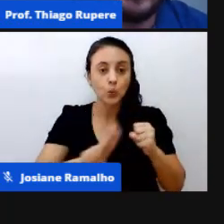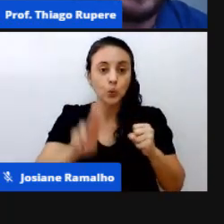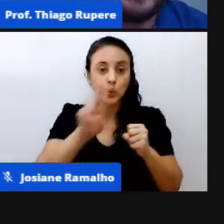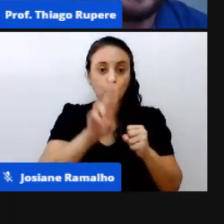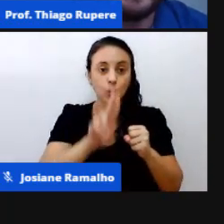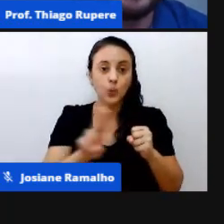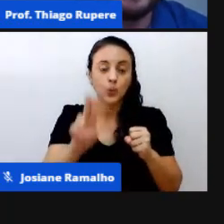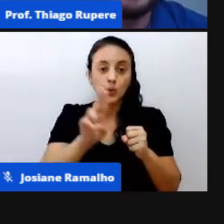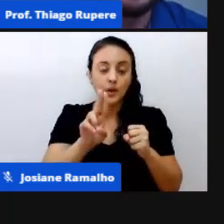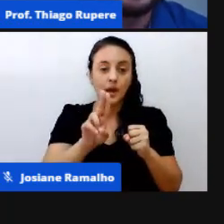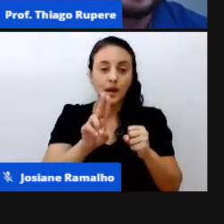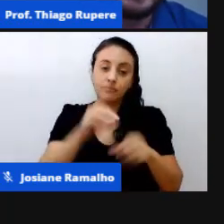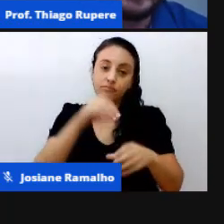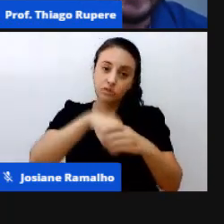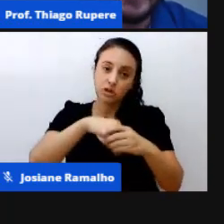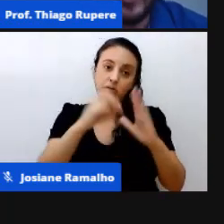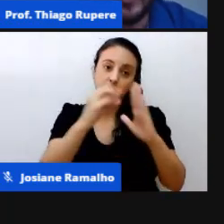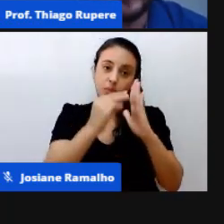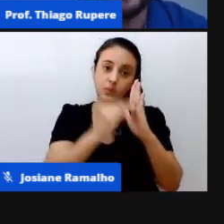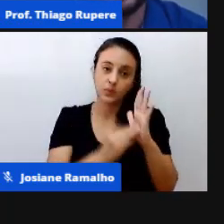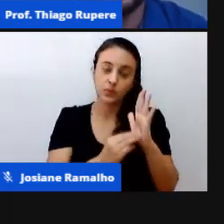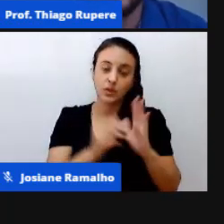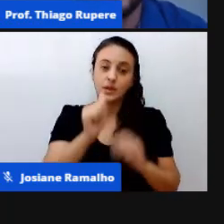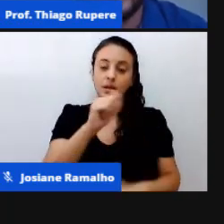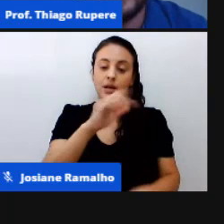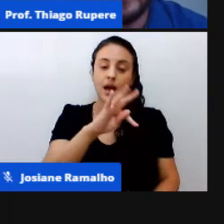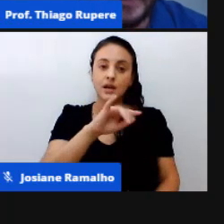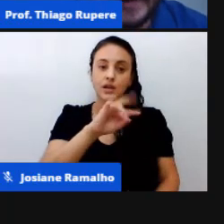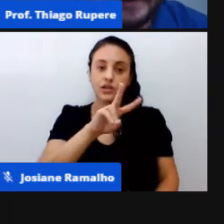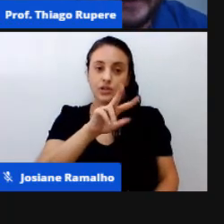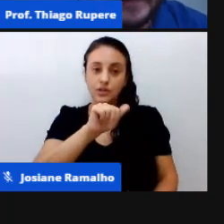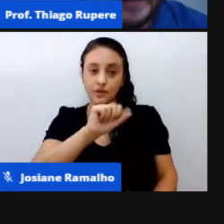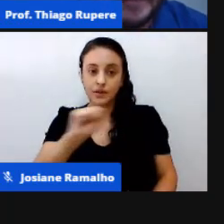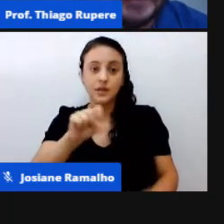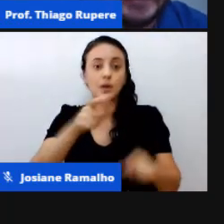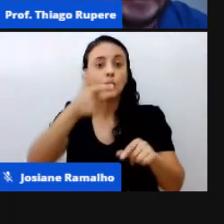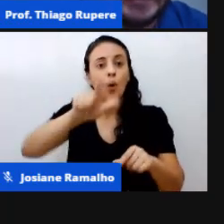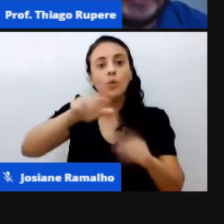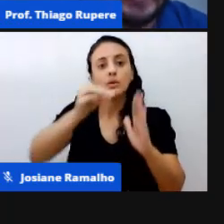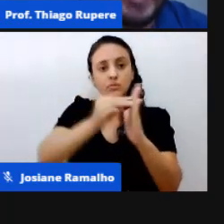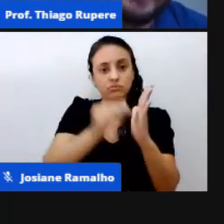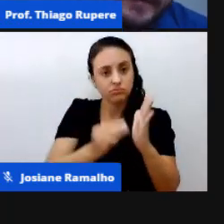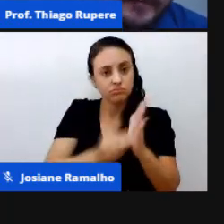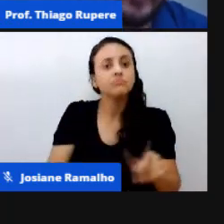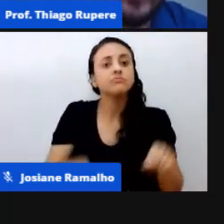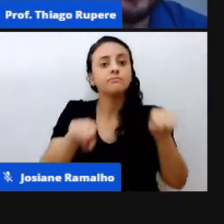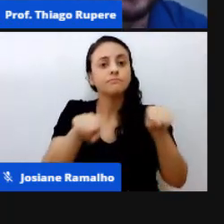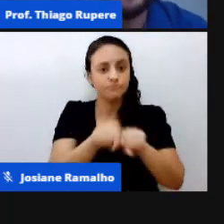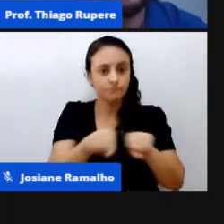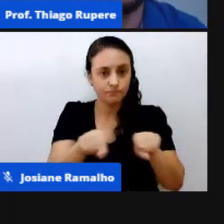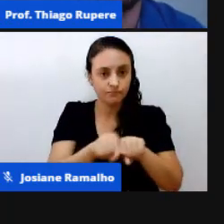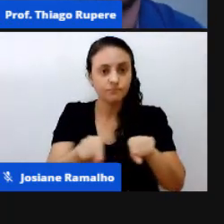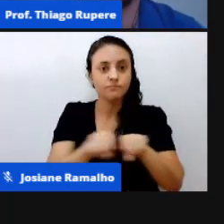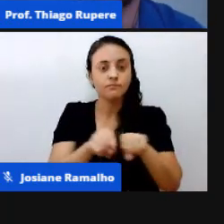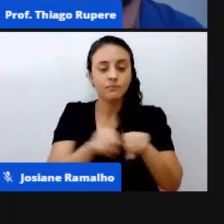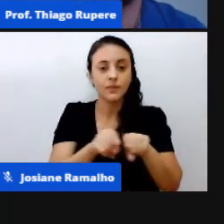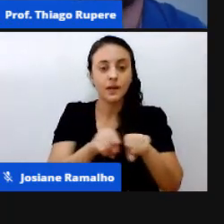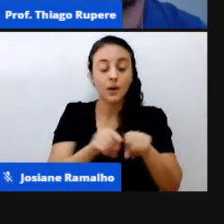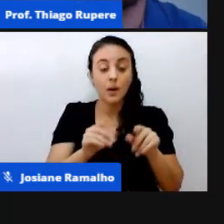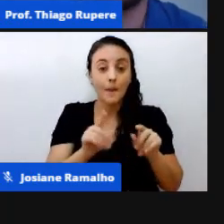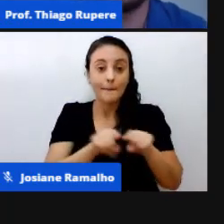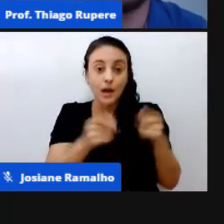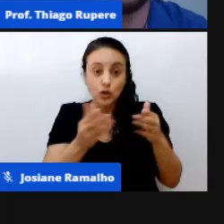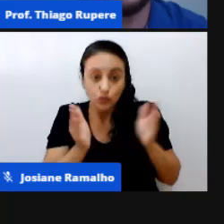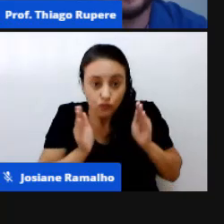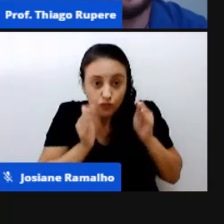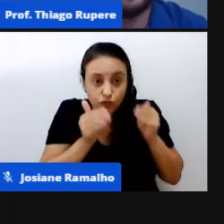das metodologias ativas, em outras metodologias também, mas com o principal foco que hoje,